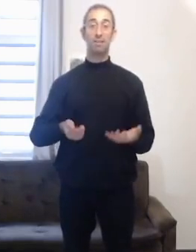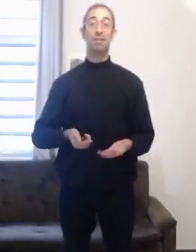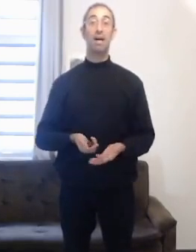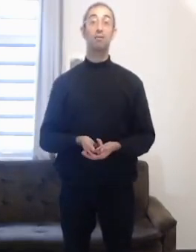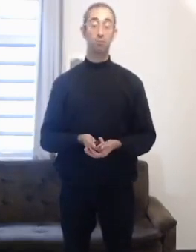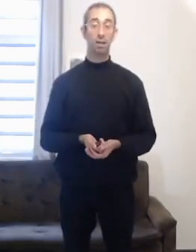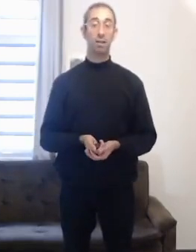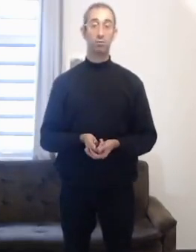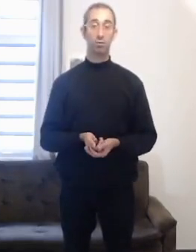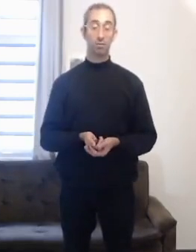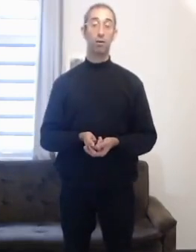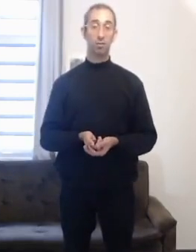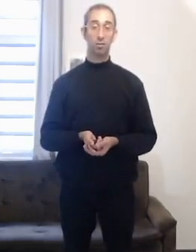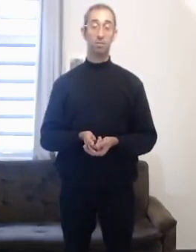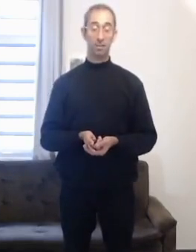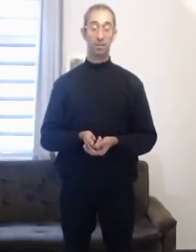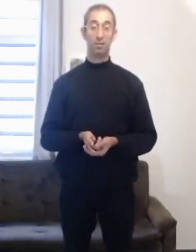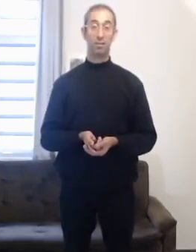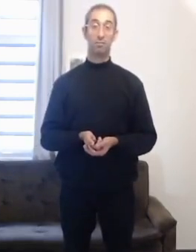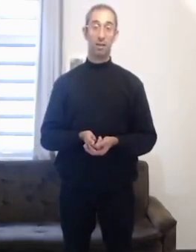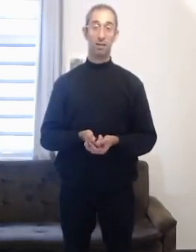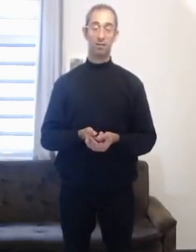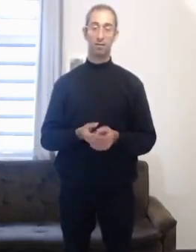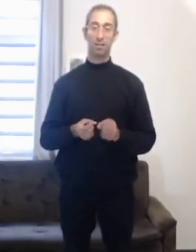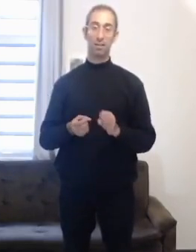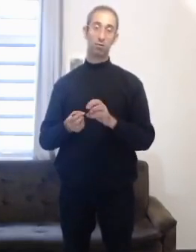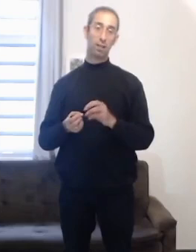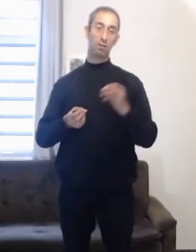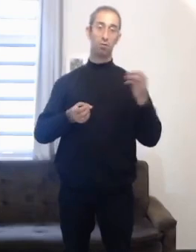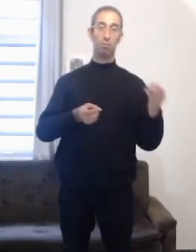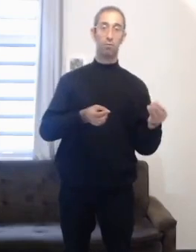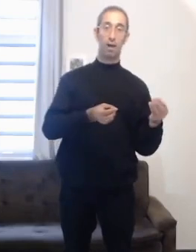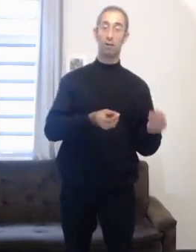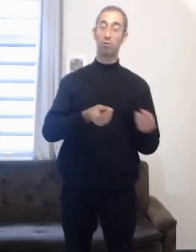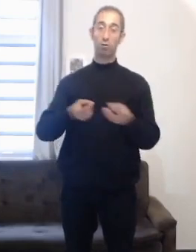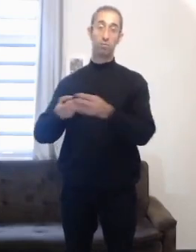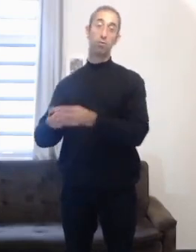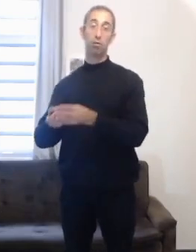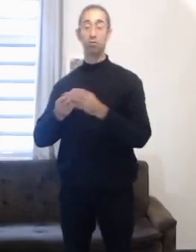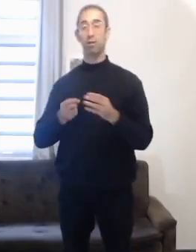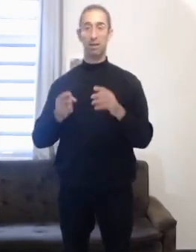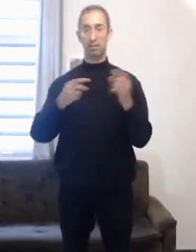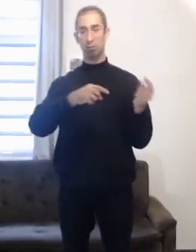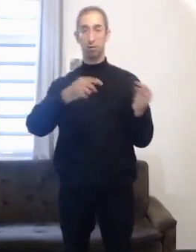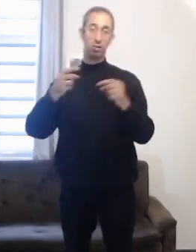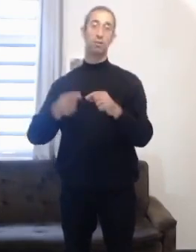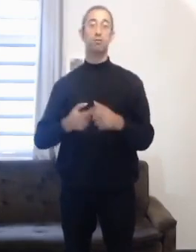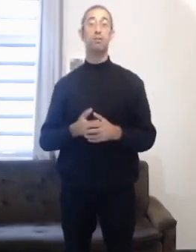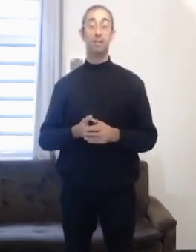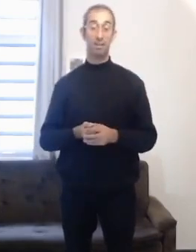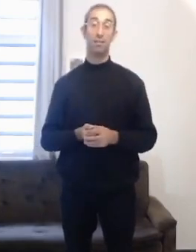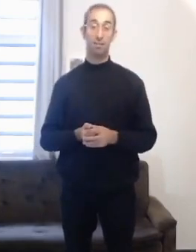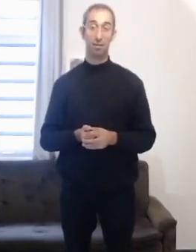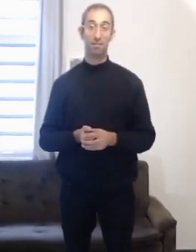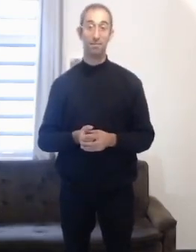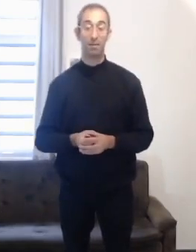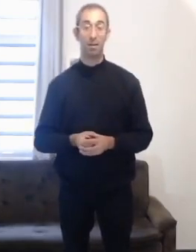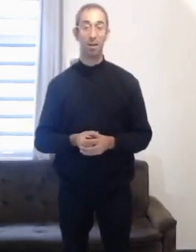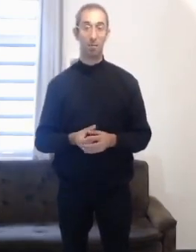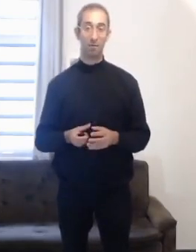bem explicitado, né, nas suas hipóteses de pesquisa também. Você vai ter que estudar tanto para um lado quanto para o outro também, as duas direções da